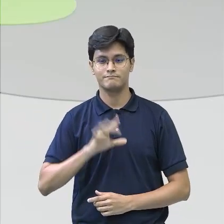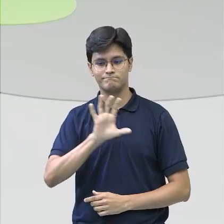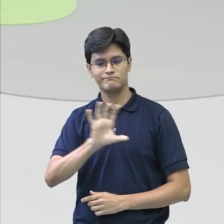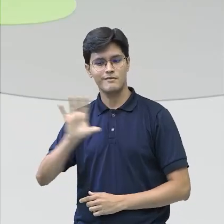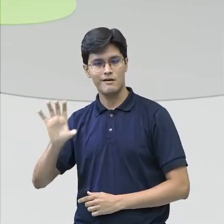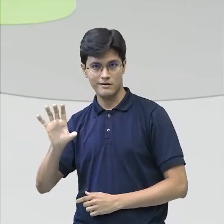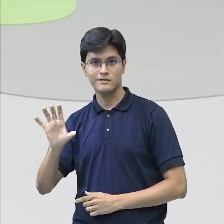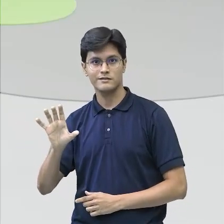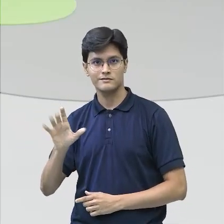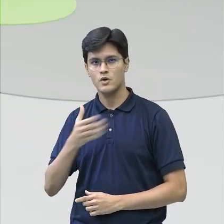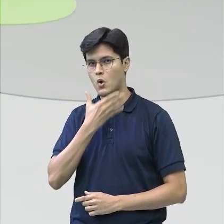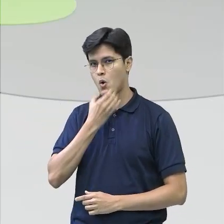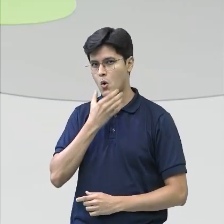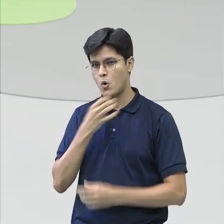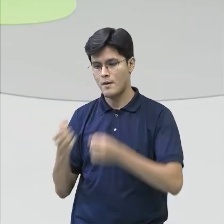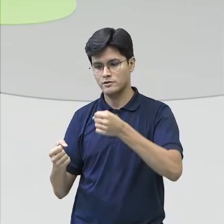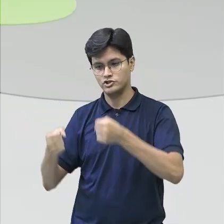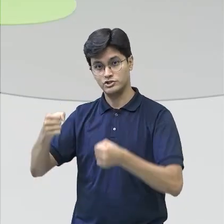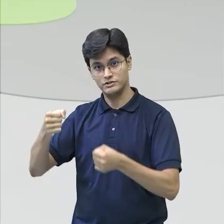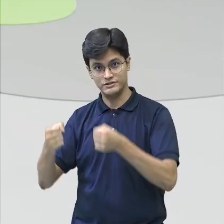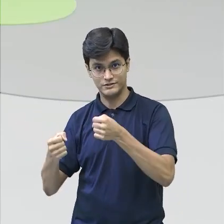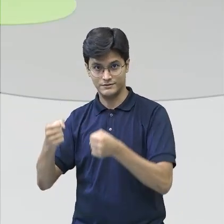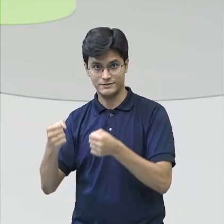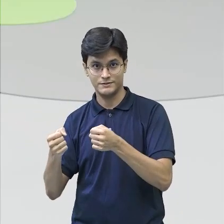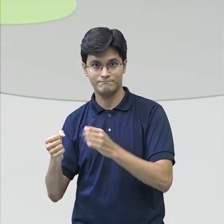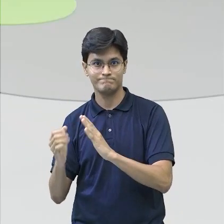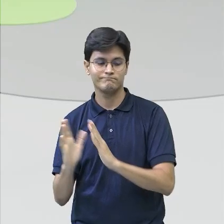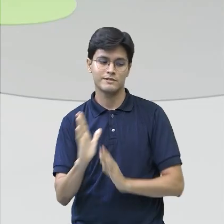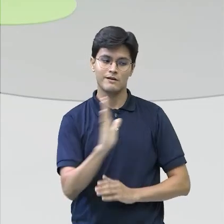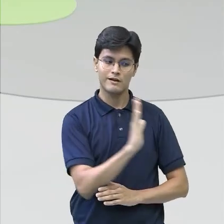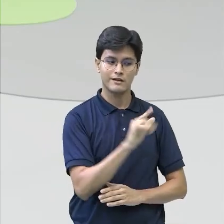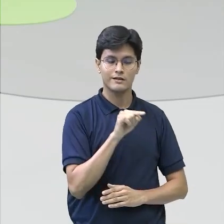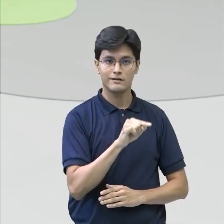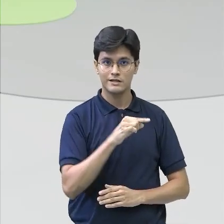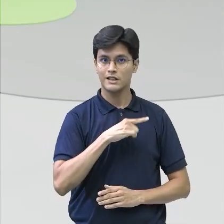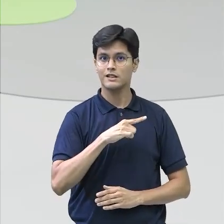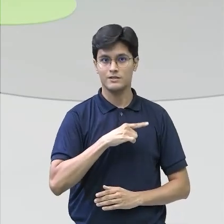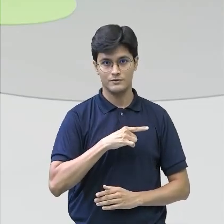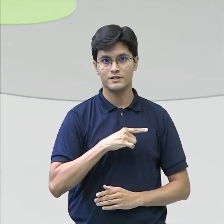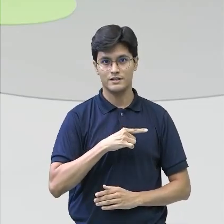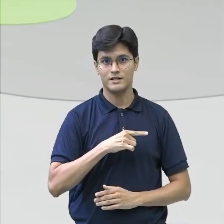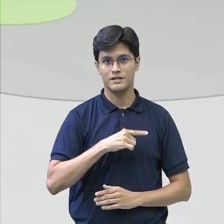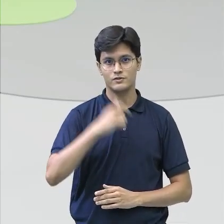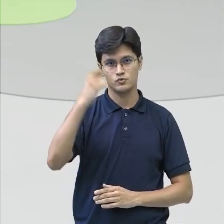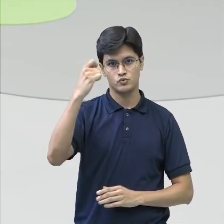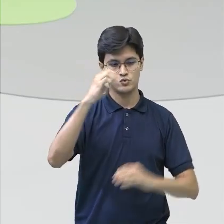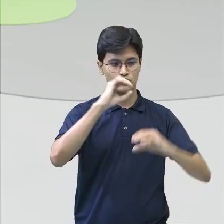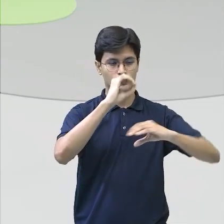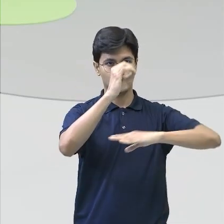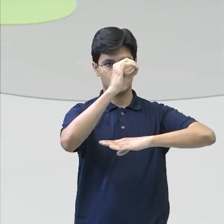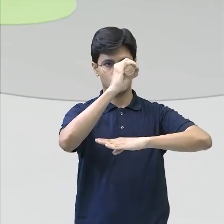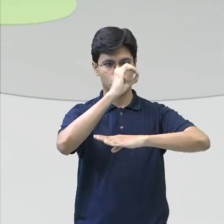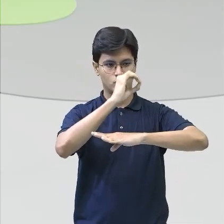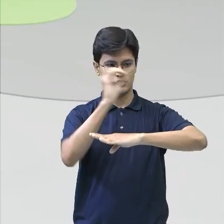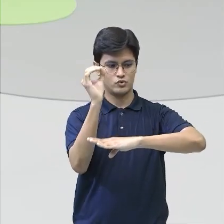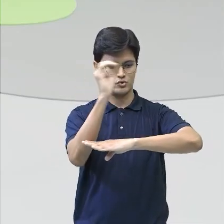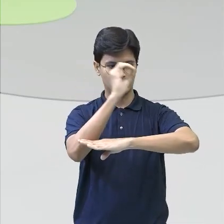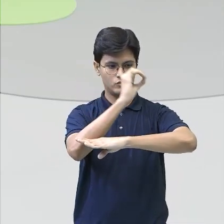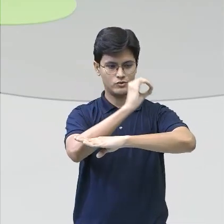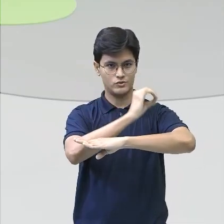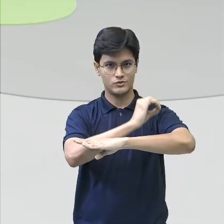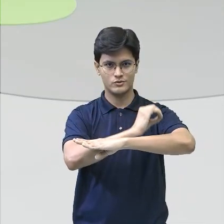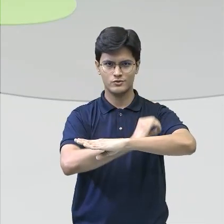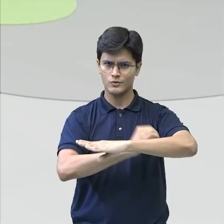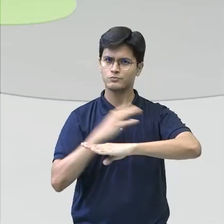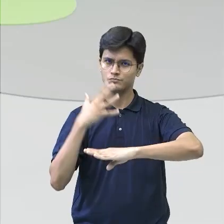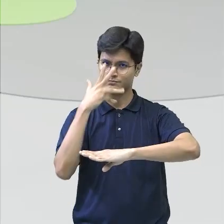está dirigindo o automóvel e do outro lado a gente tem aí o pôr do sol, né, no horizonte, aquele entardecer bem